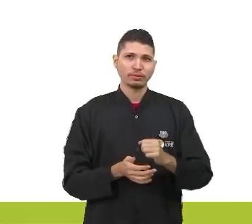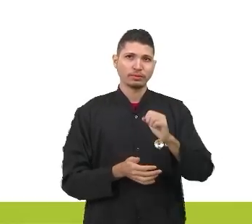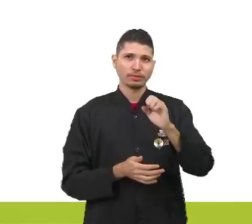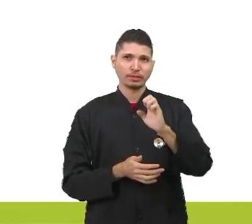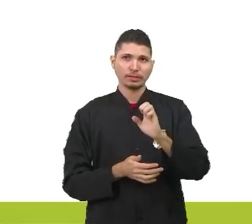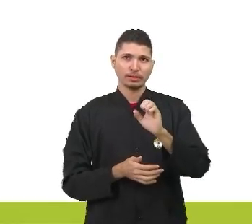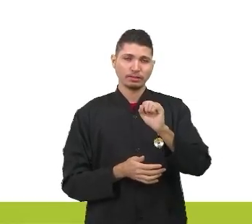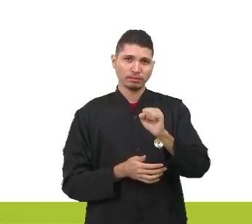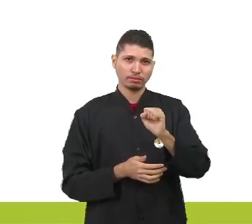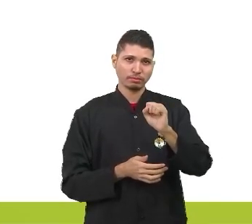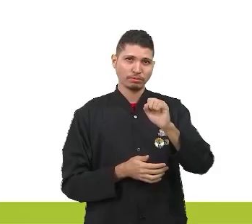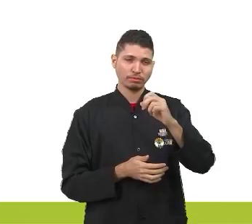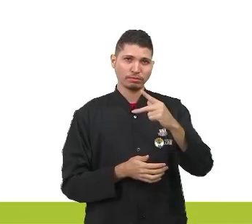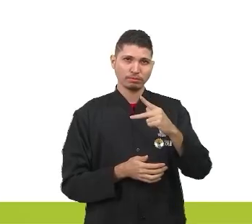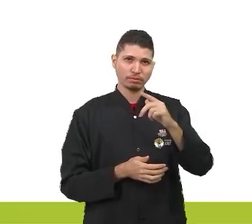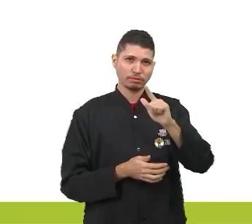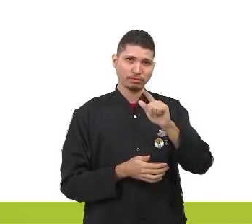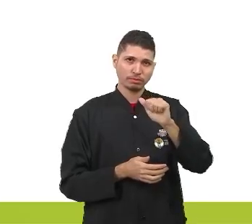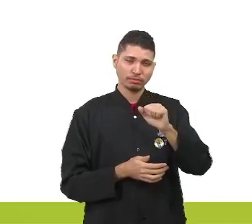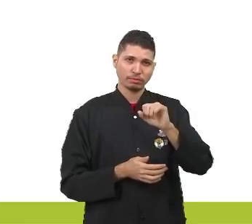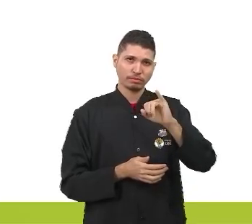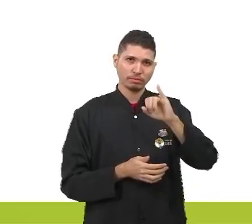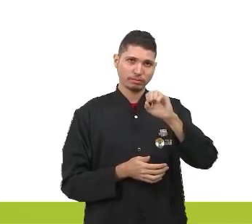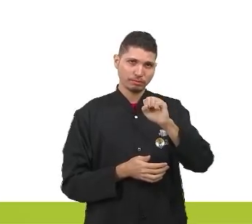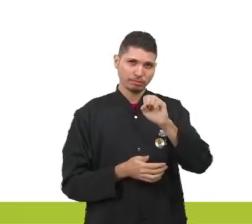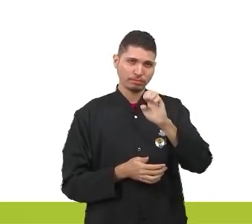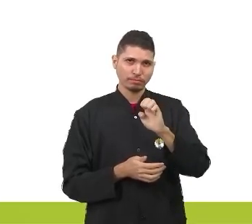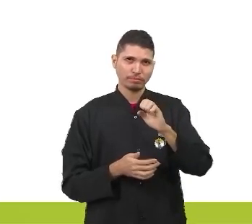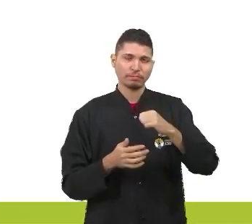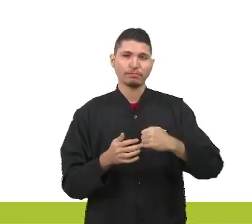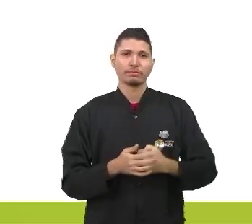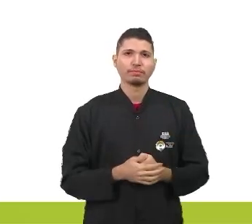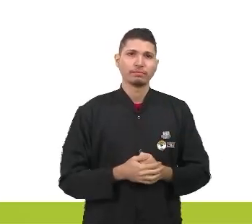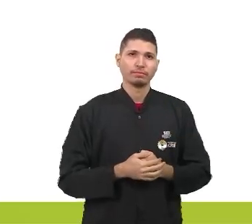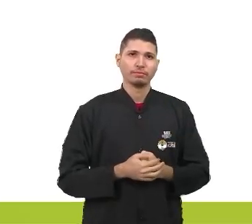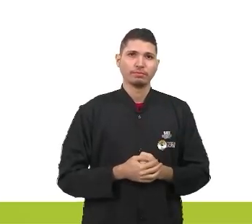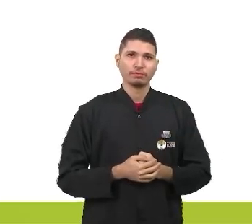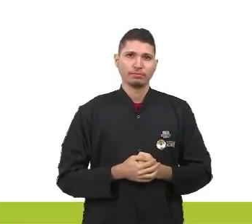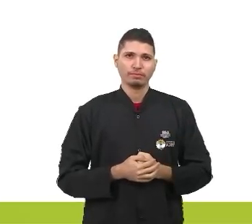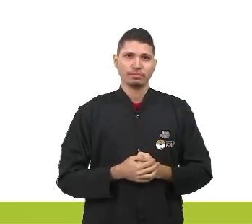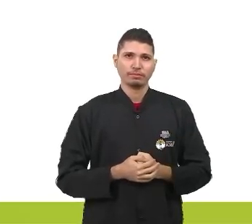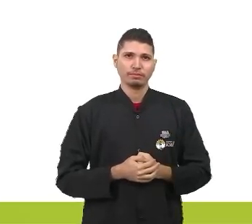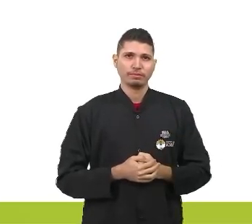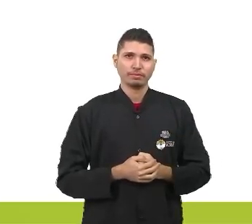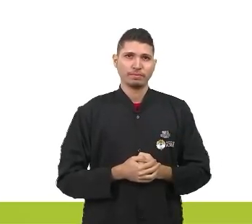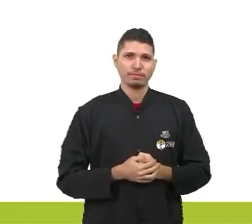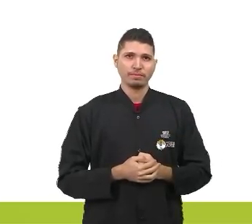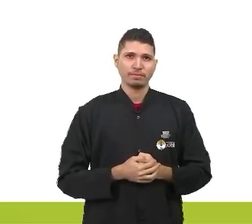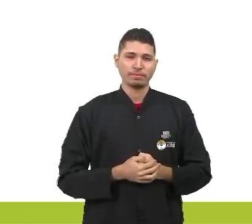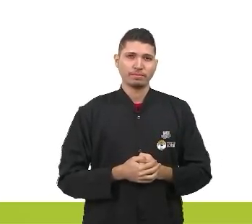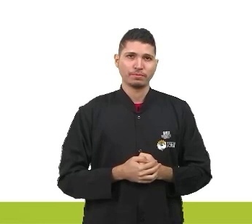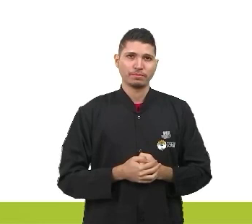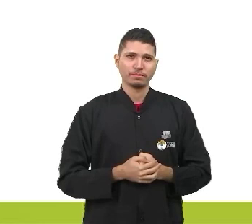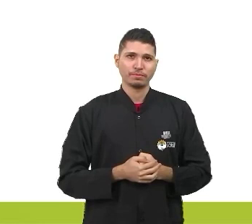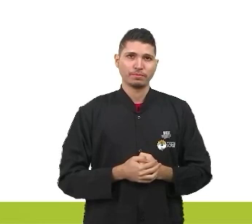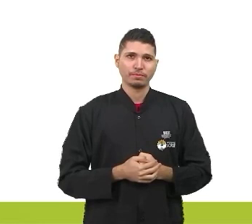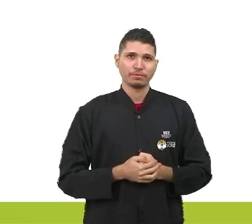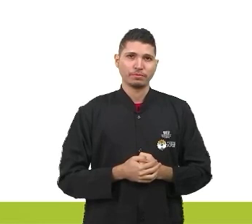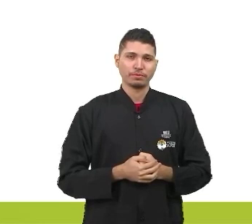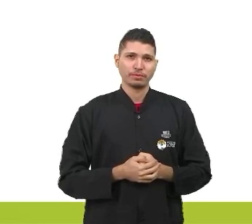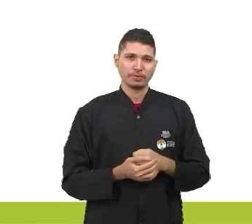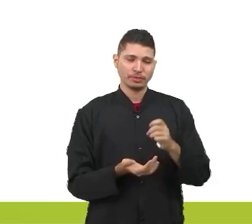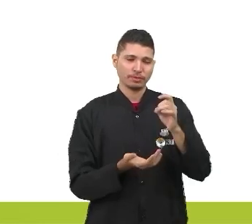retirada as trincas que não codificam aminoácidos, e aí vai sobrar só